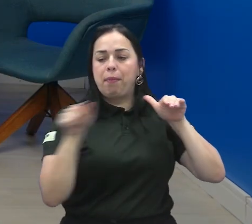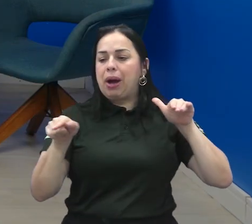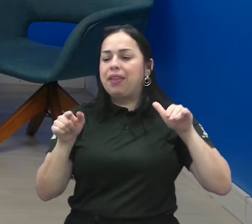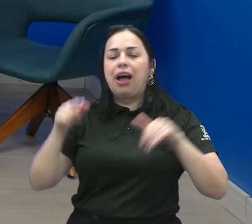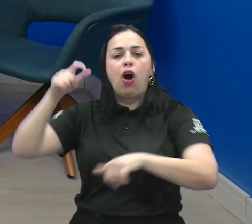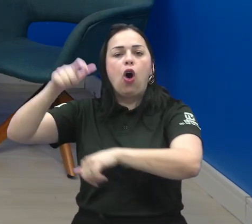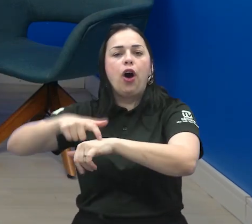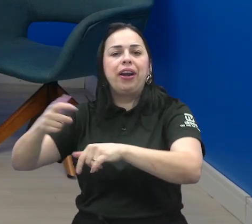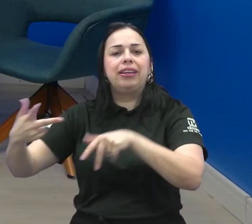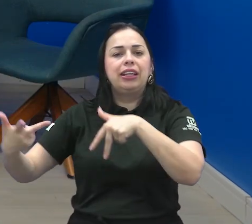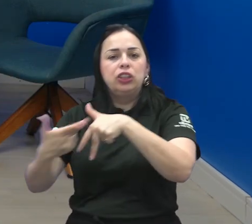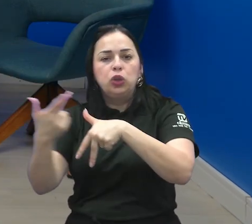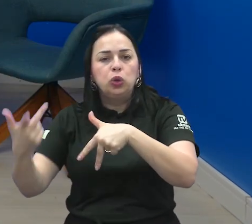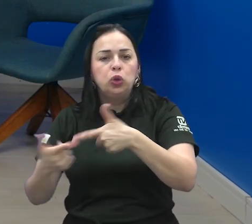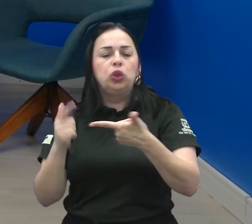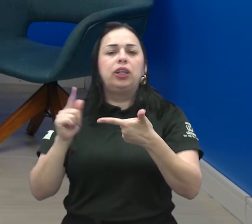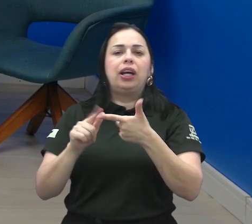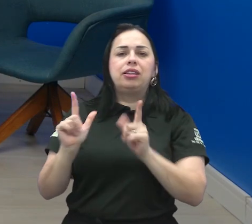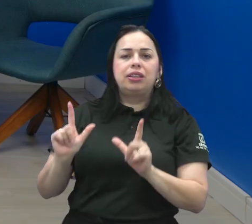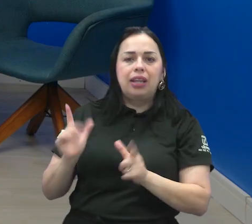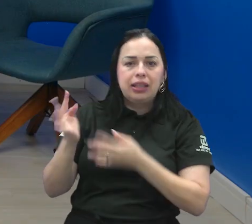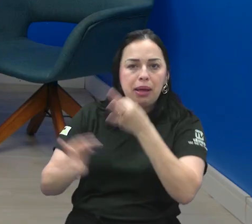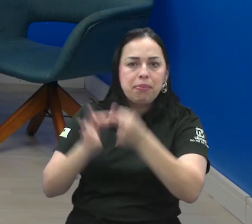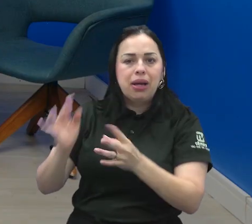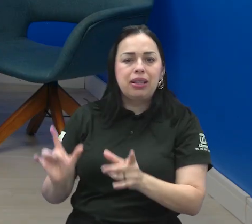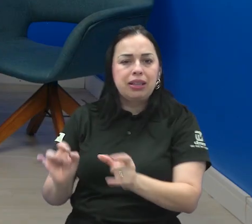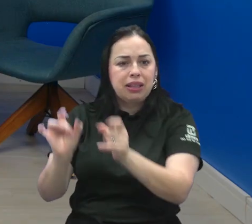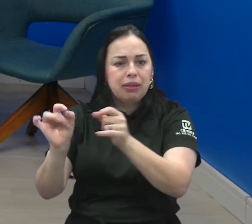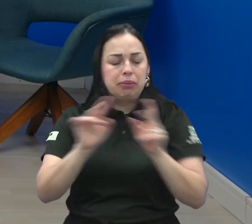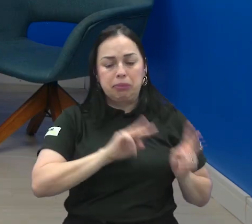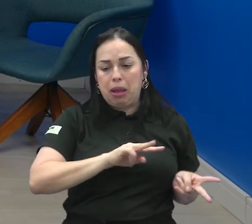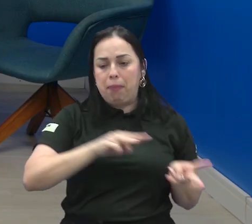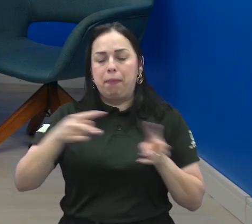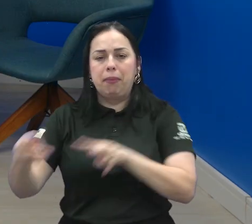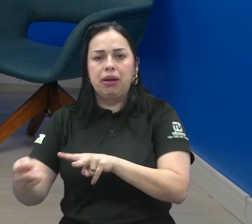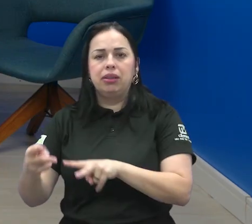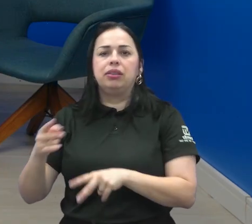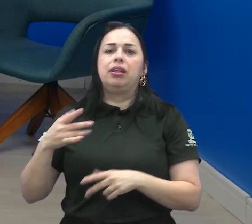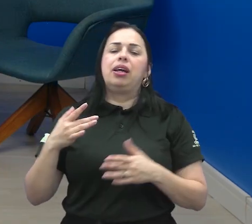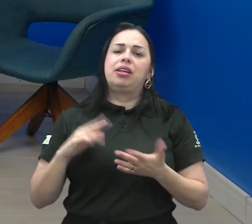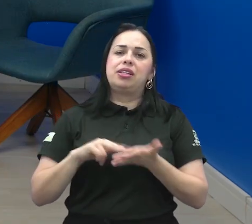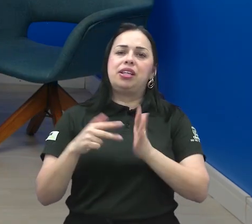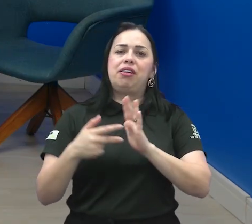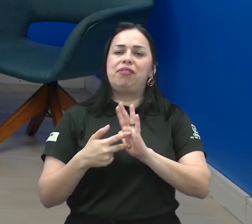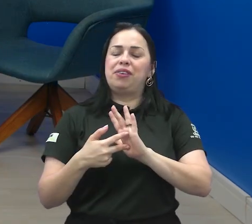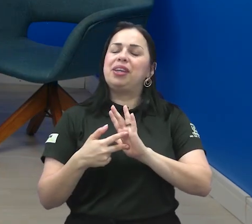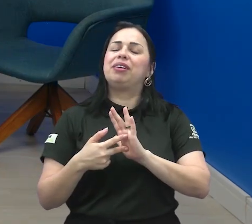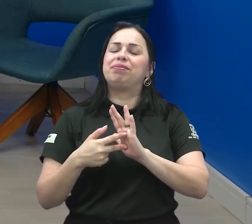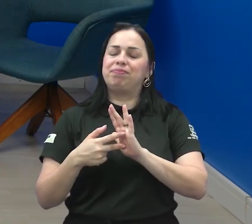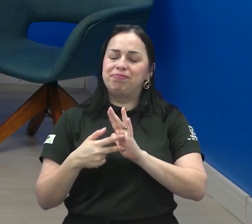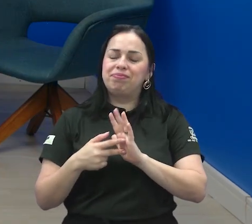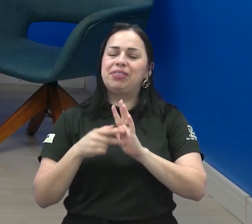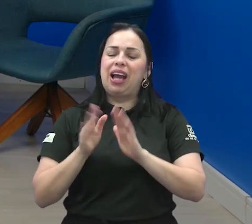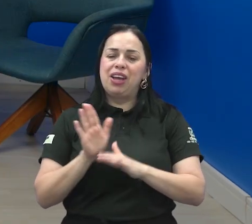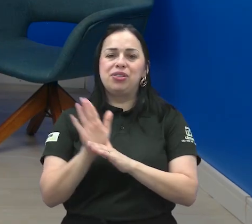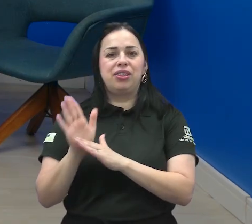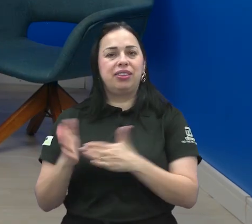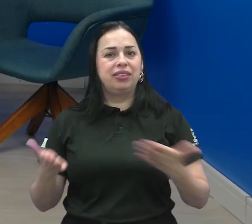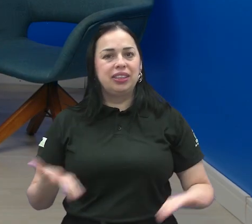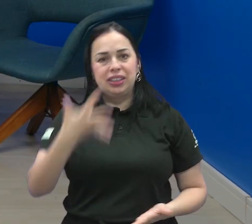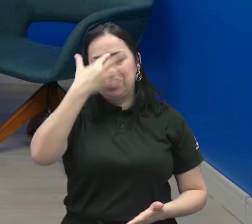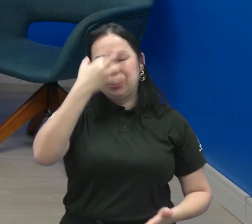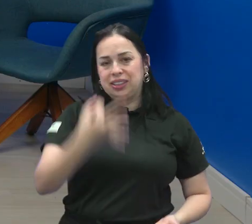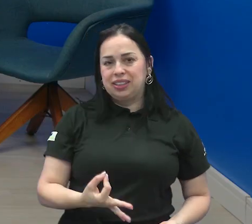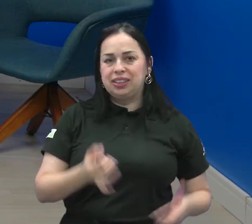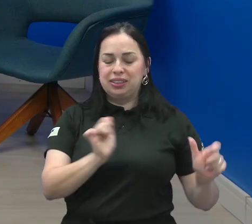cirurgias, tratamentos oncológicos e emergências. É um ato de cidadania que faz toda a diferença. Com